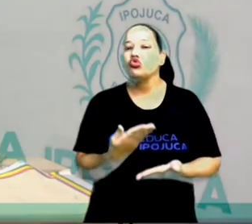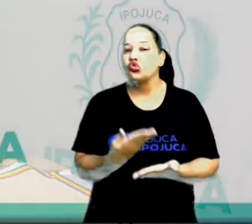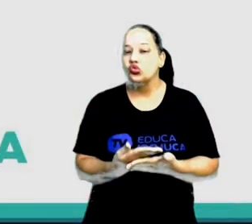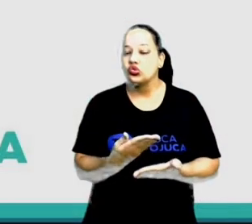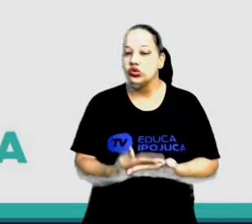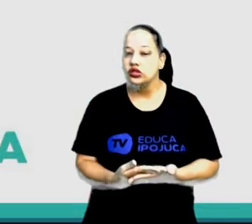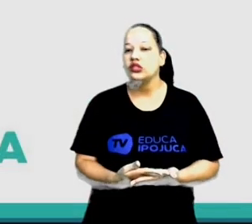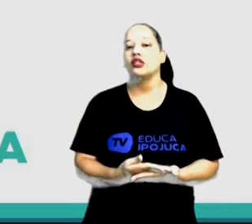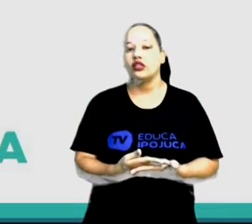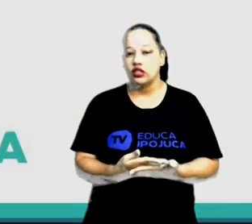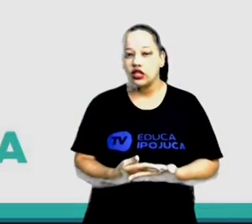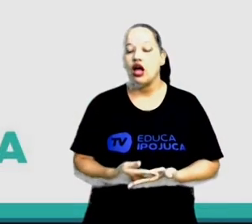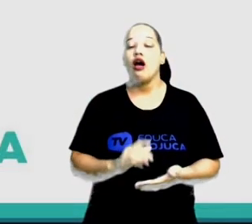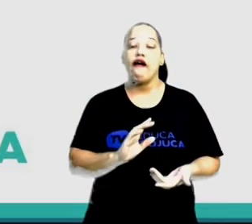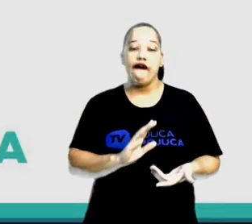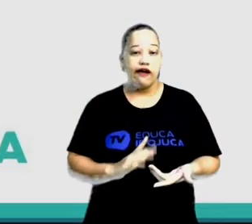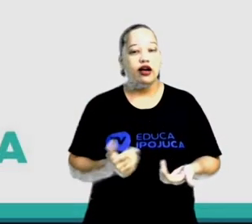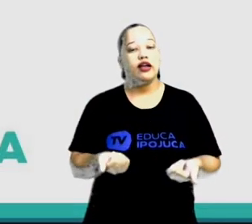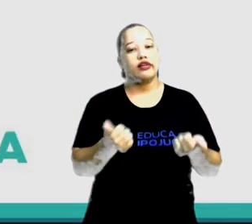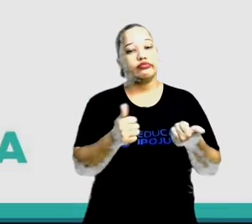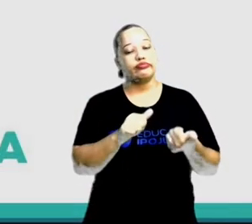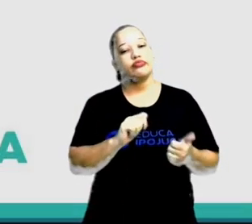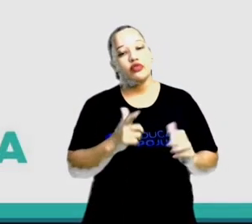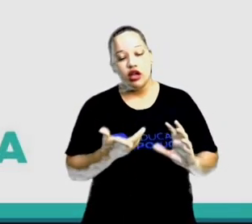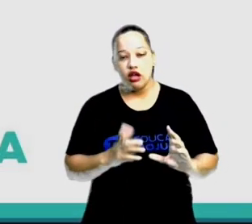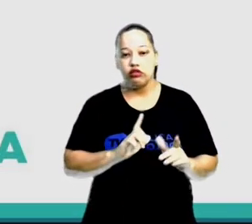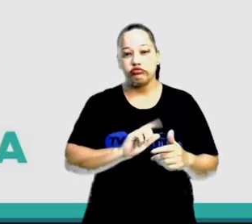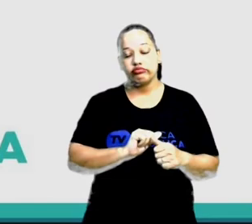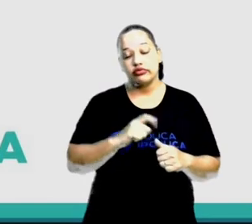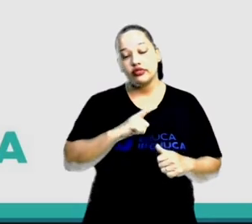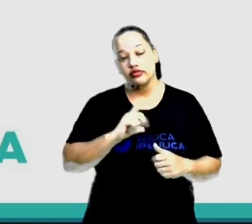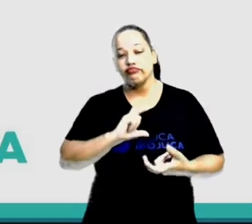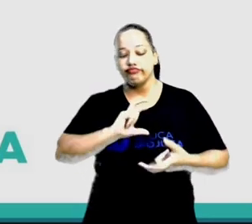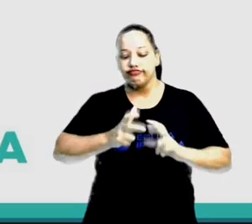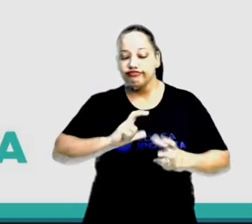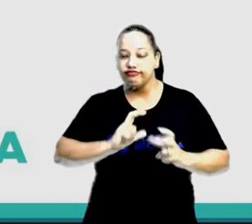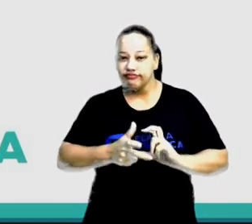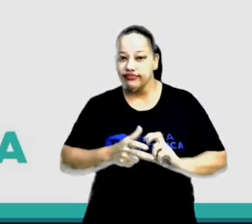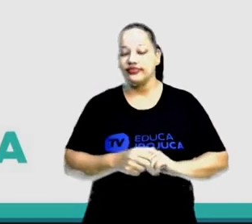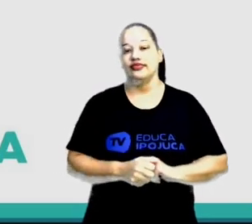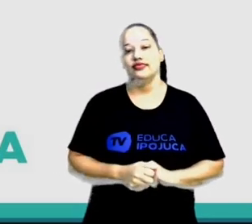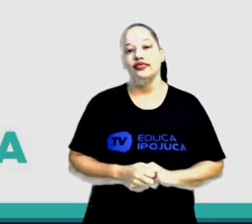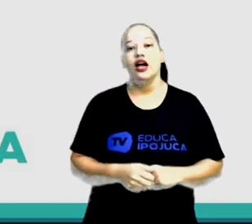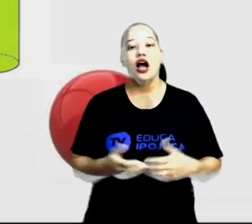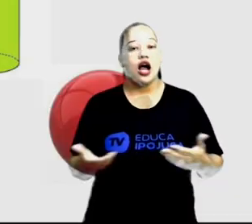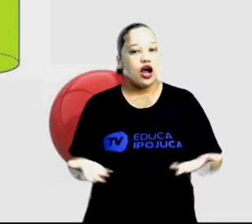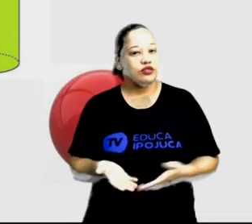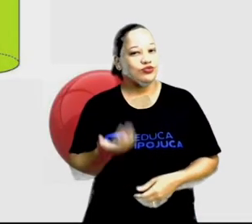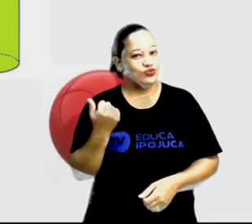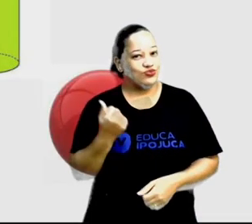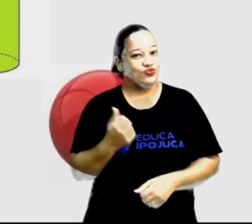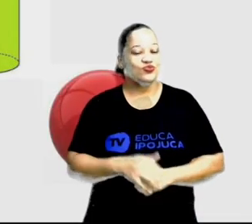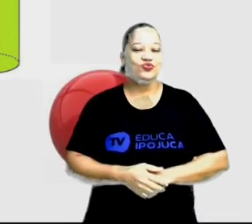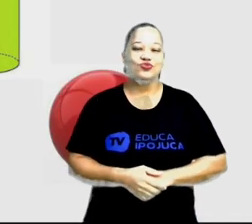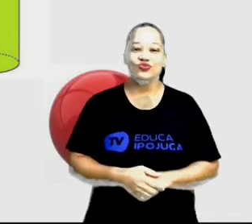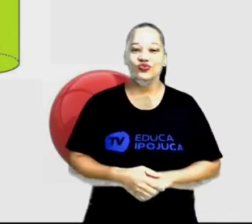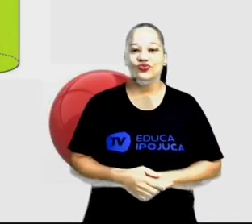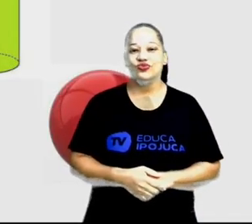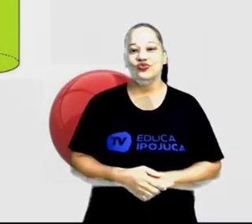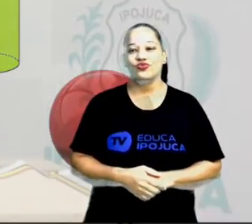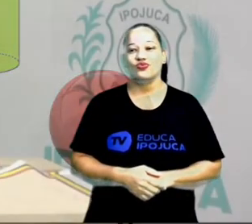as figuras geométricas não planas. Vamos lá?